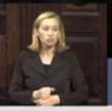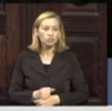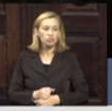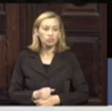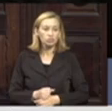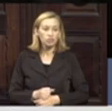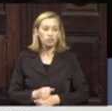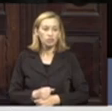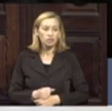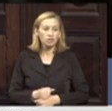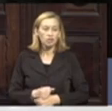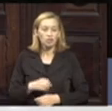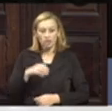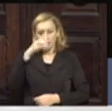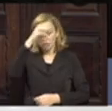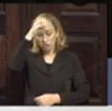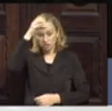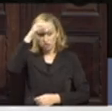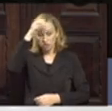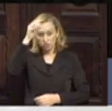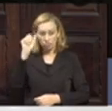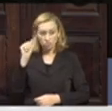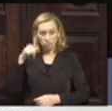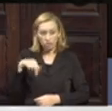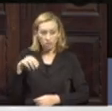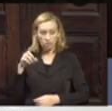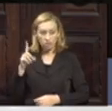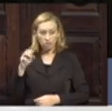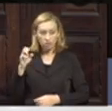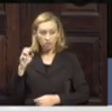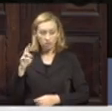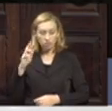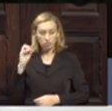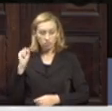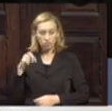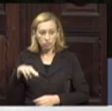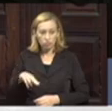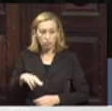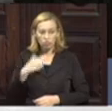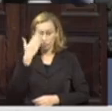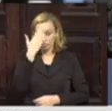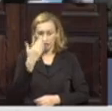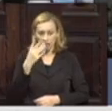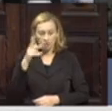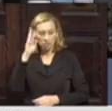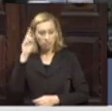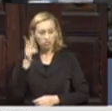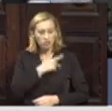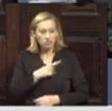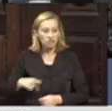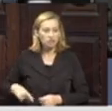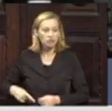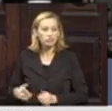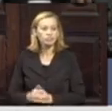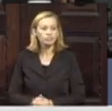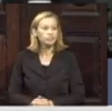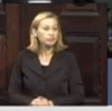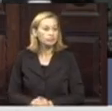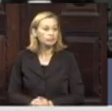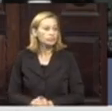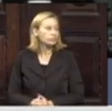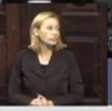estado do Rio de Janeiro. Está sendo velado no Parque da Colina. Hoje, o velório começou a partir das 15